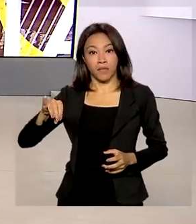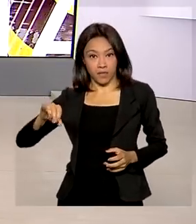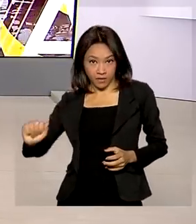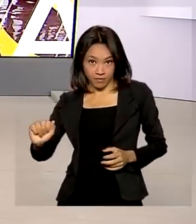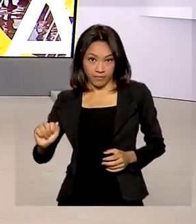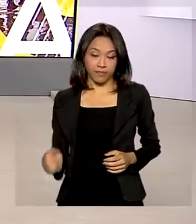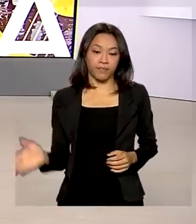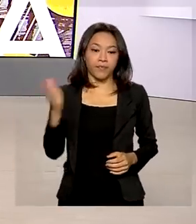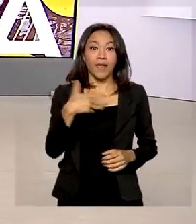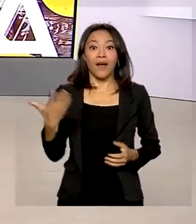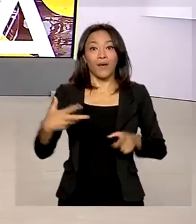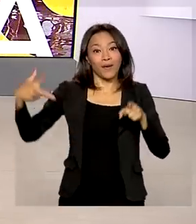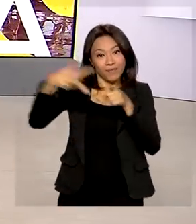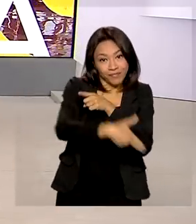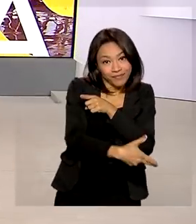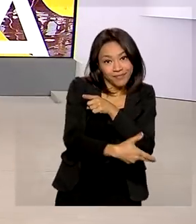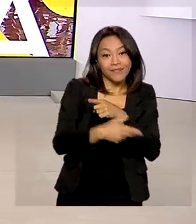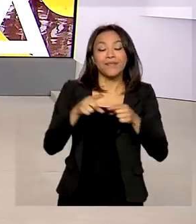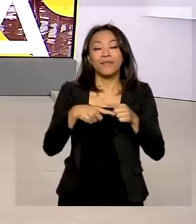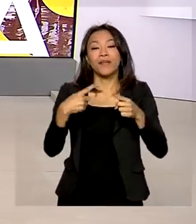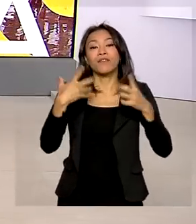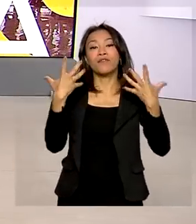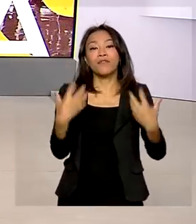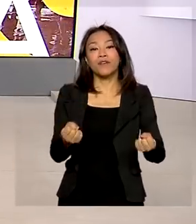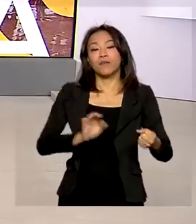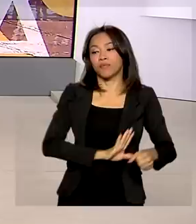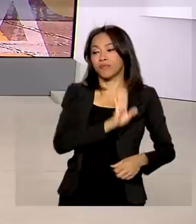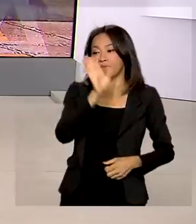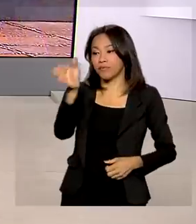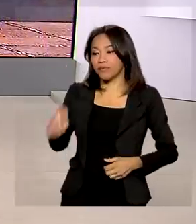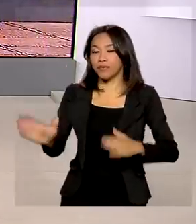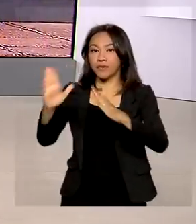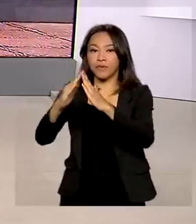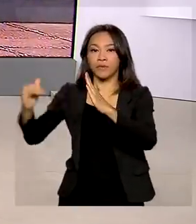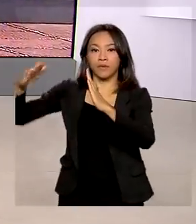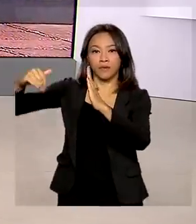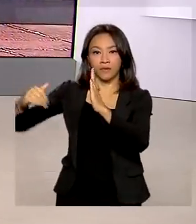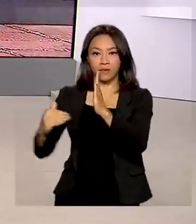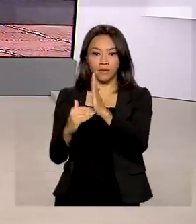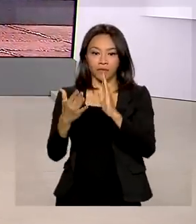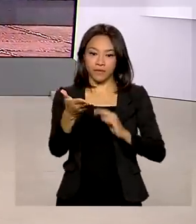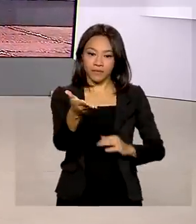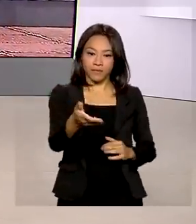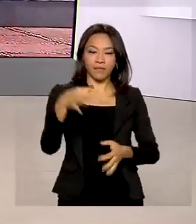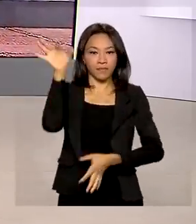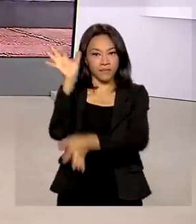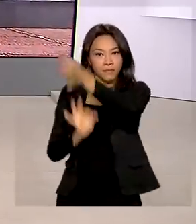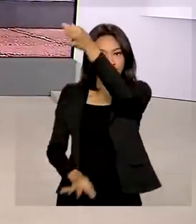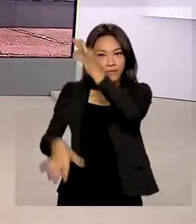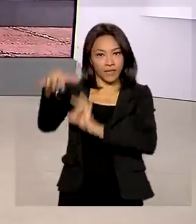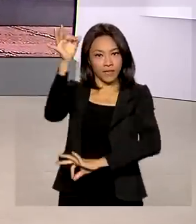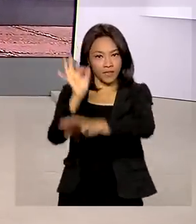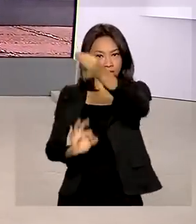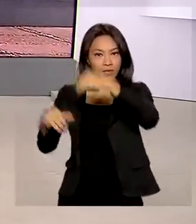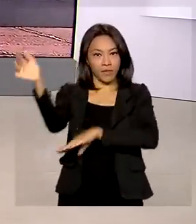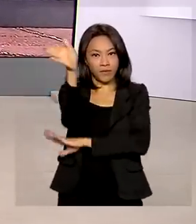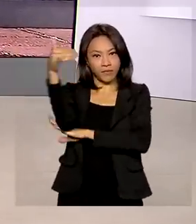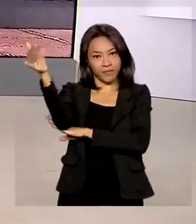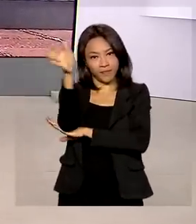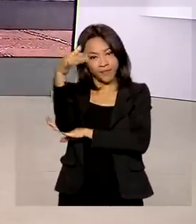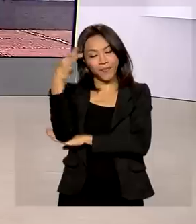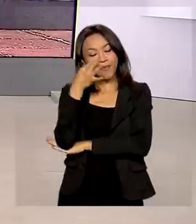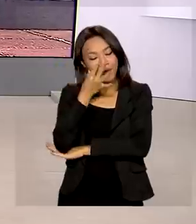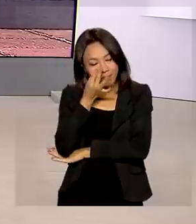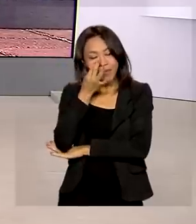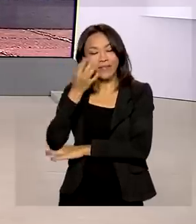Agora a gente interrompe o Brasil em Dia para ir direto para o Palácio da Alvorada, onde acontece o hasteamento da bandeira nacional com a presença